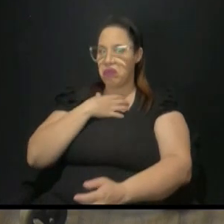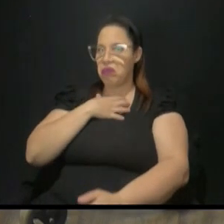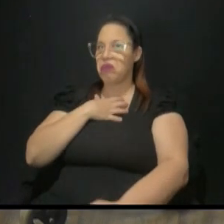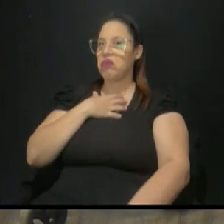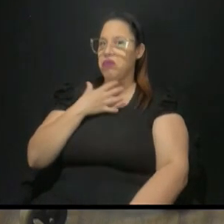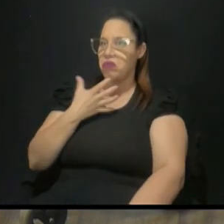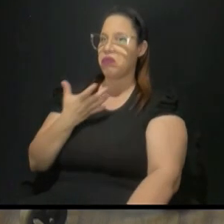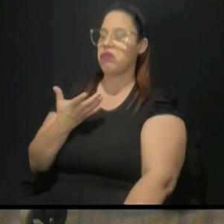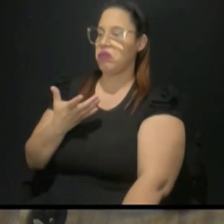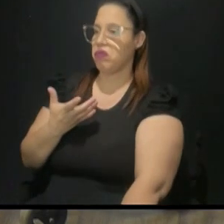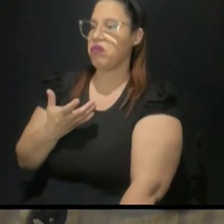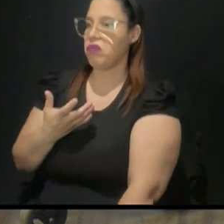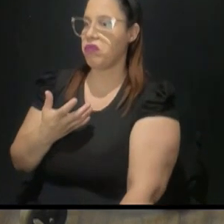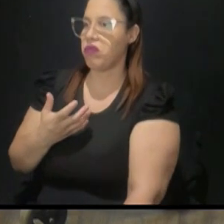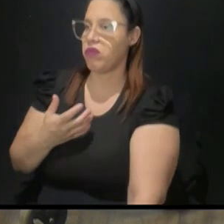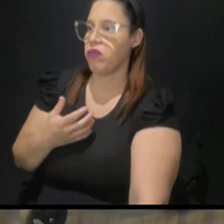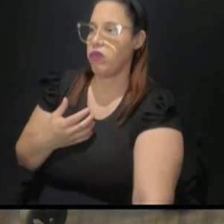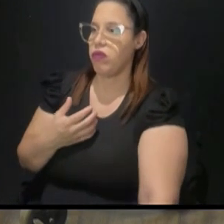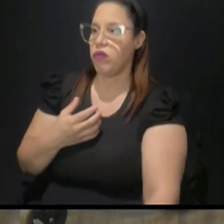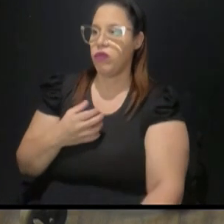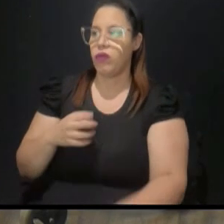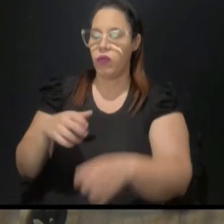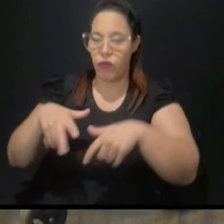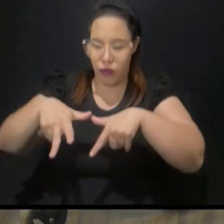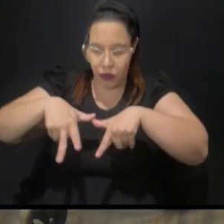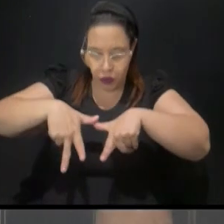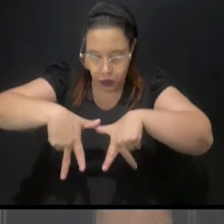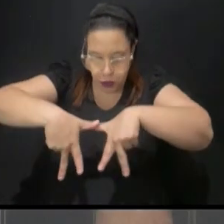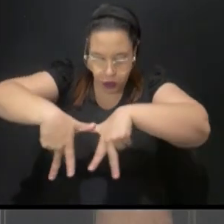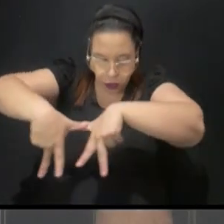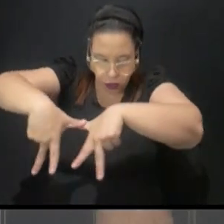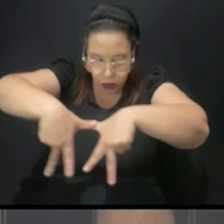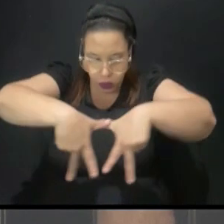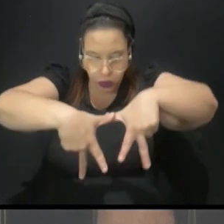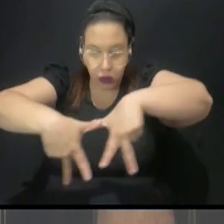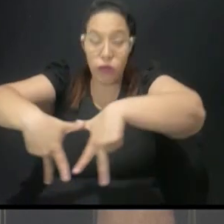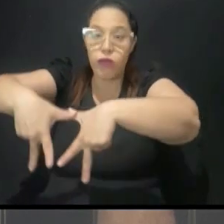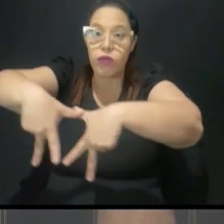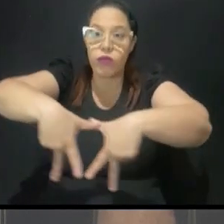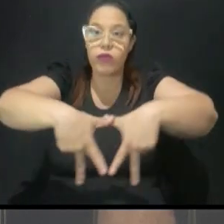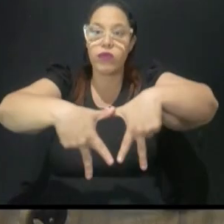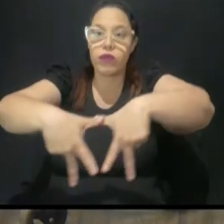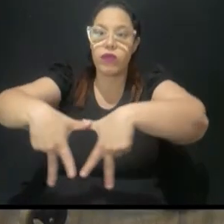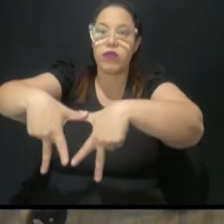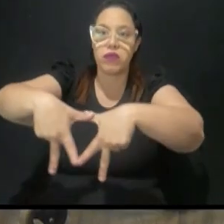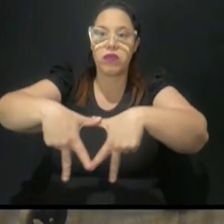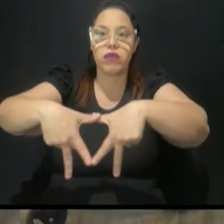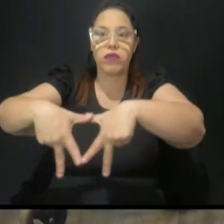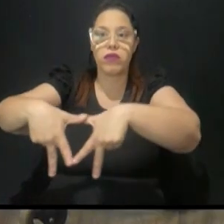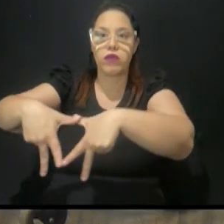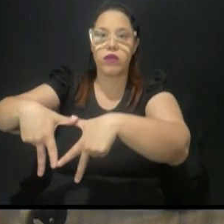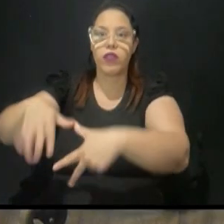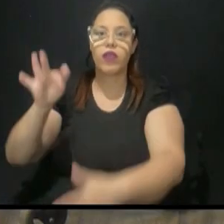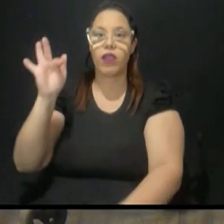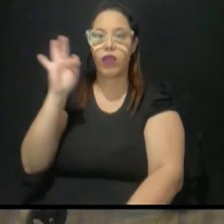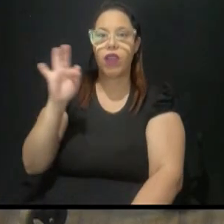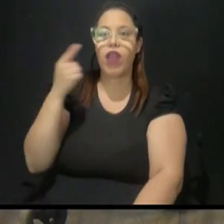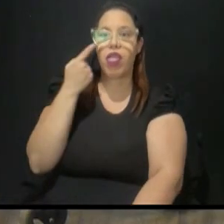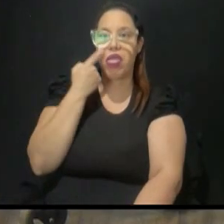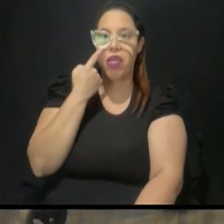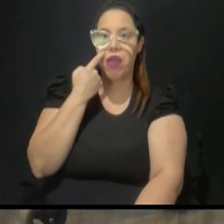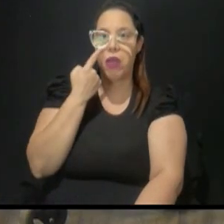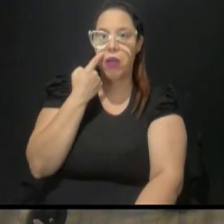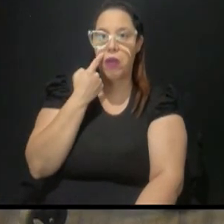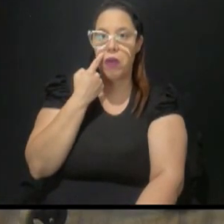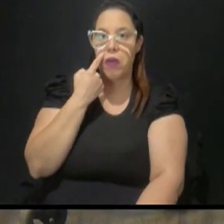da cordinha, toda uma comunicação. E na faculdade tem esse olhar também de, por exemplo, um dia esse